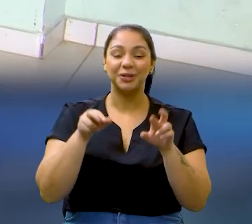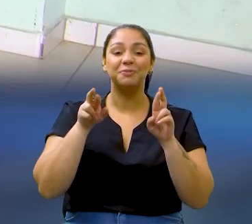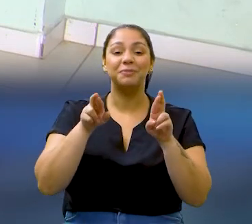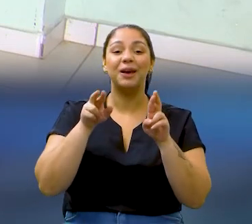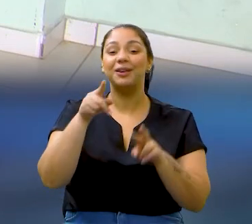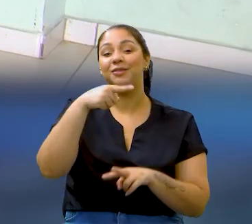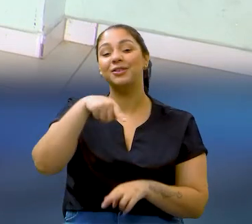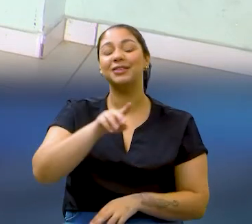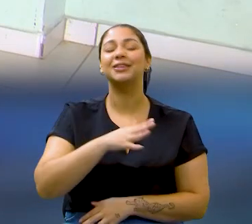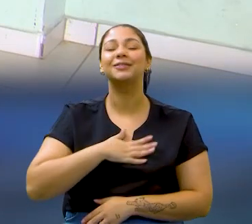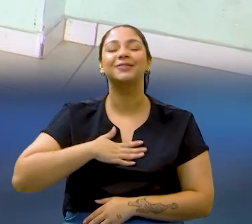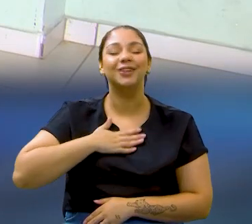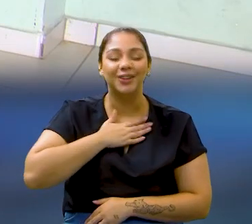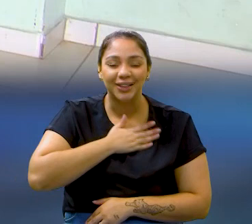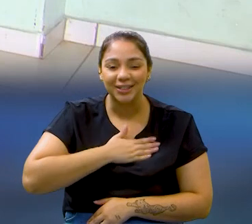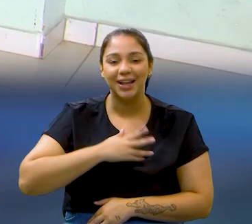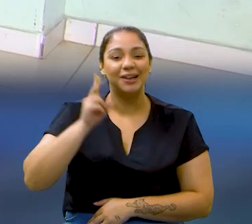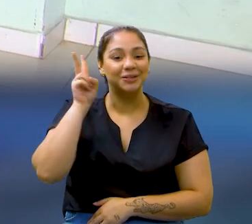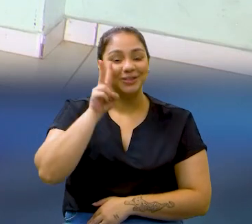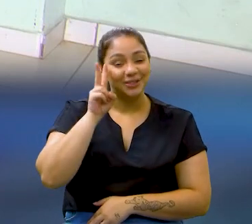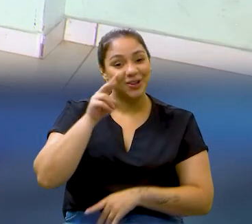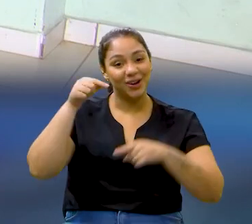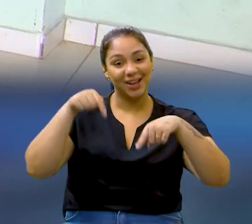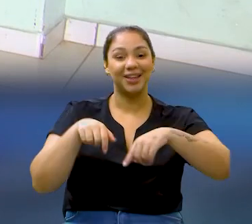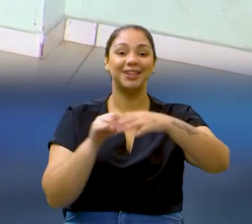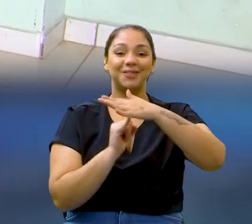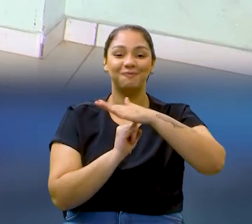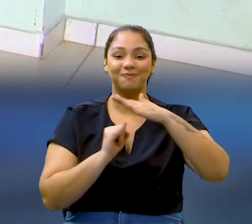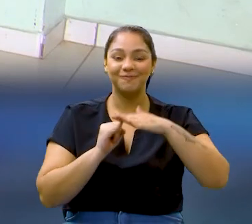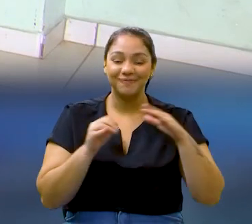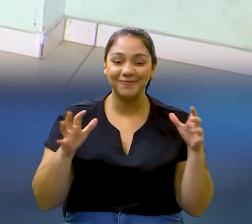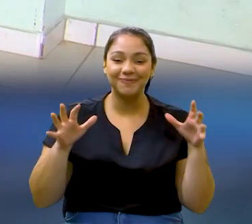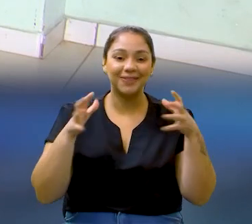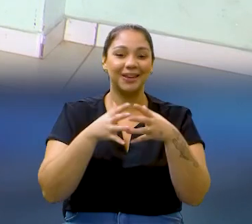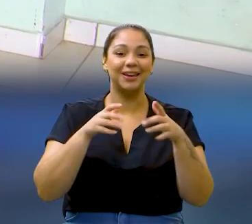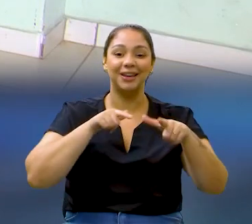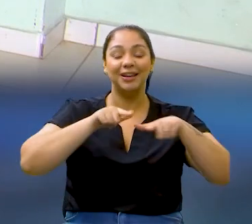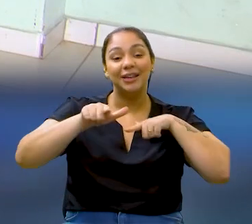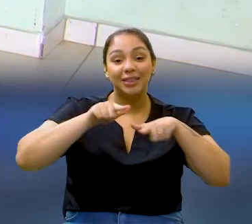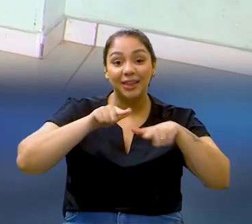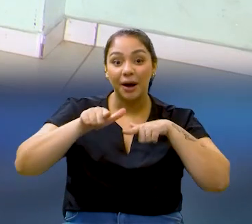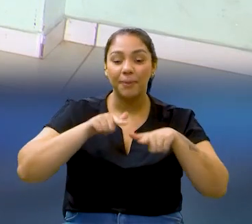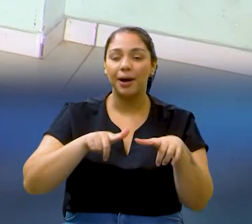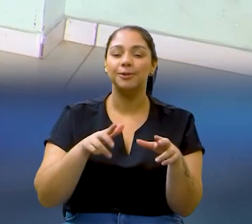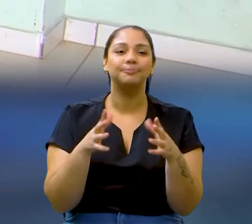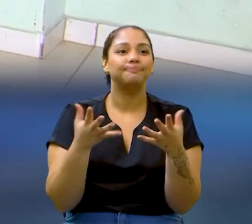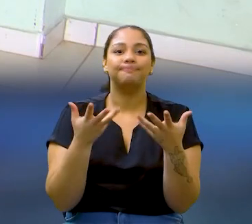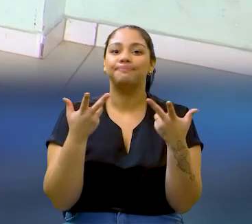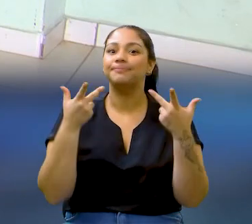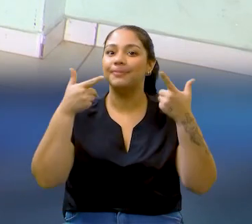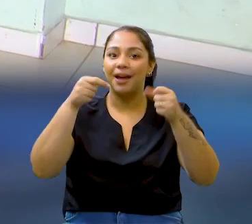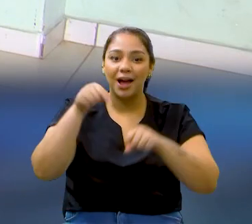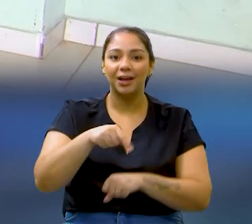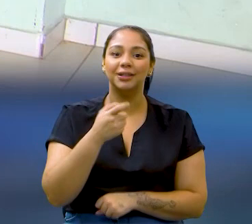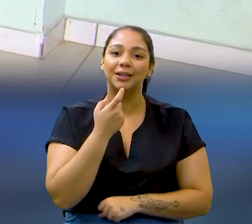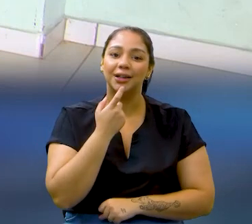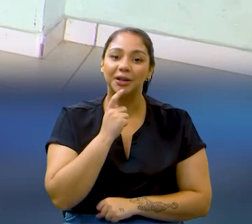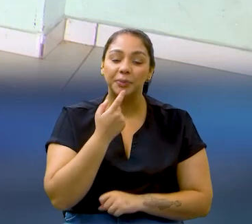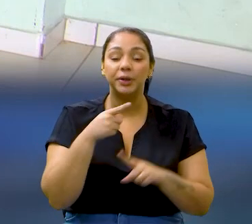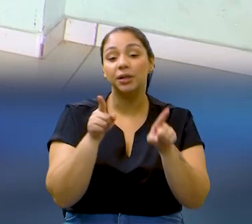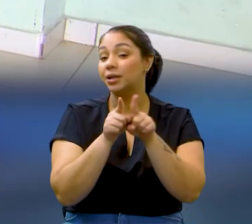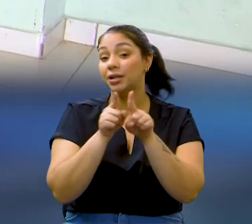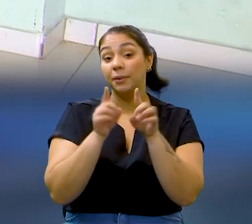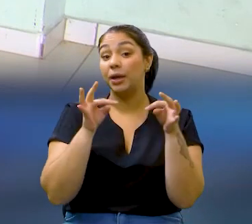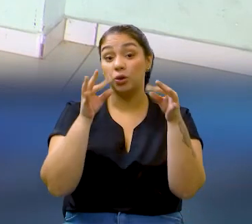que vocês tenham gostado de conhecer a história de mais essa entidade, mais esse grupo que faz esse trabalho tão incrível aqui